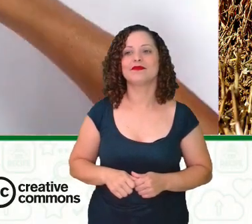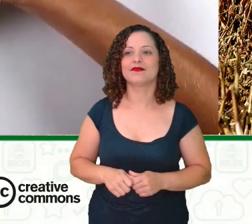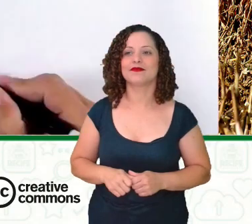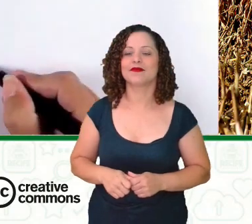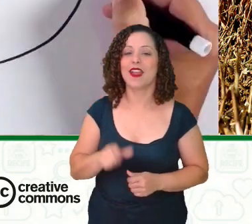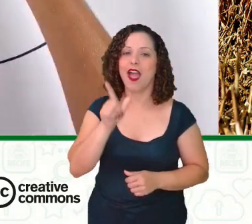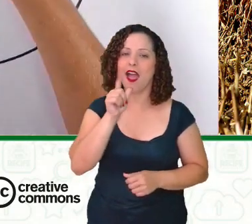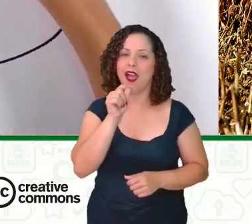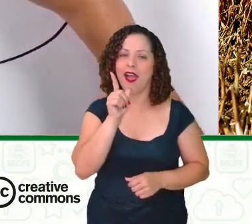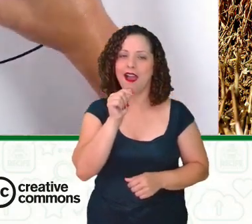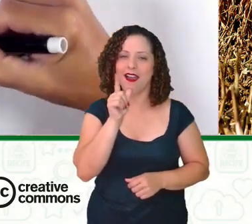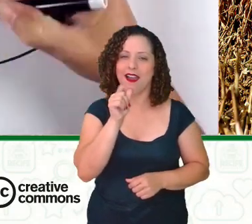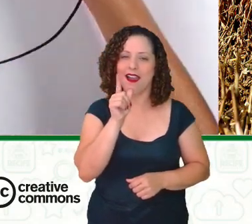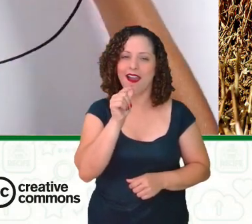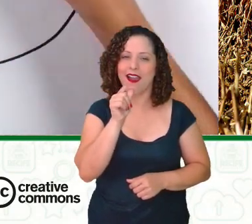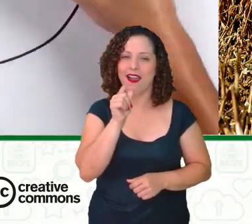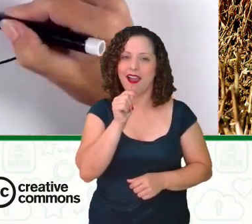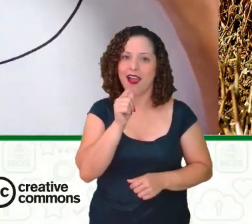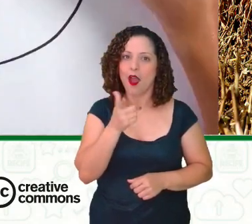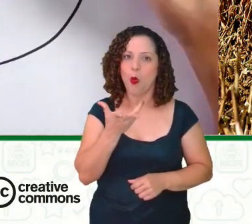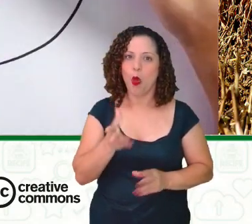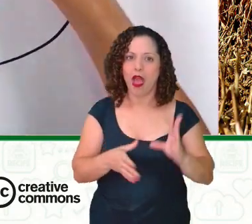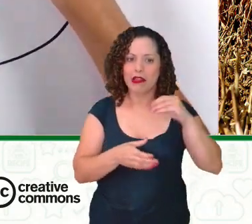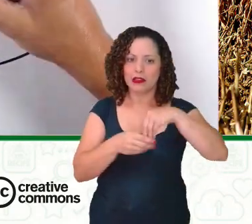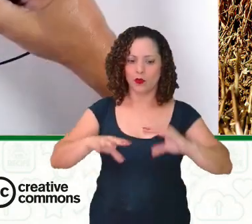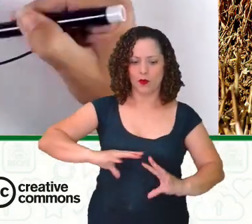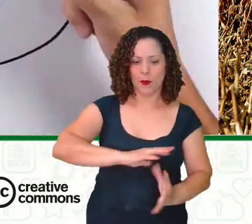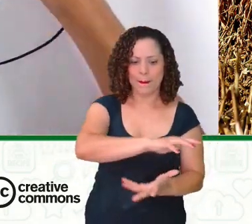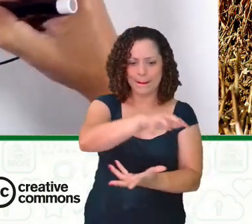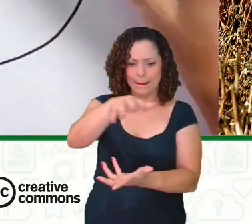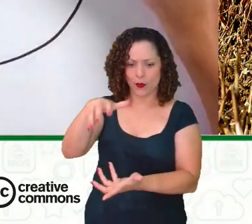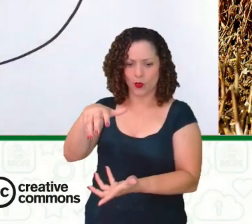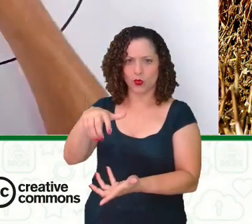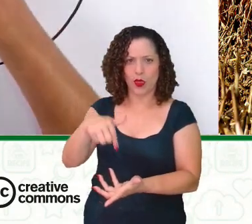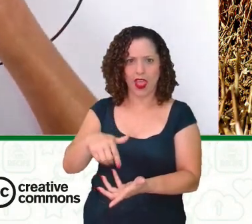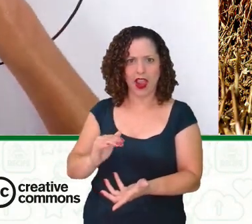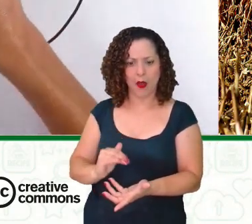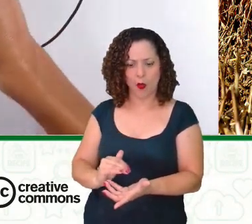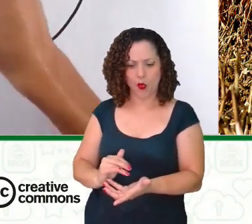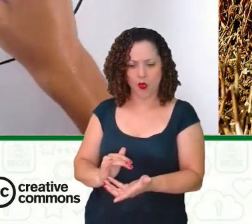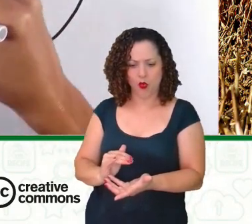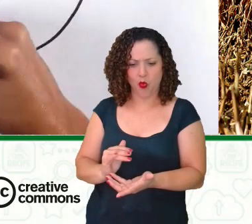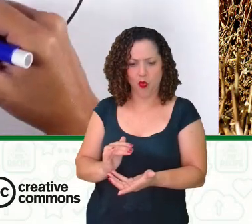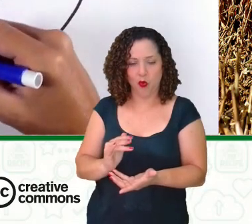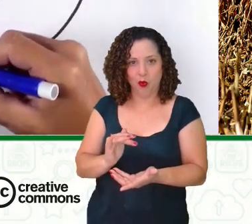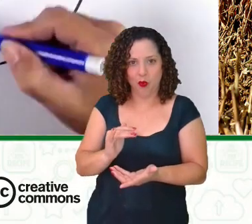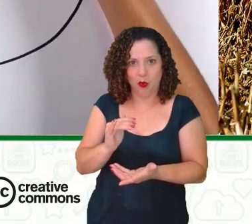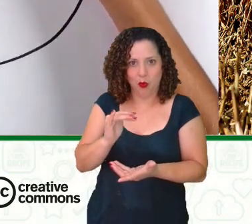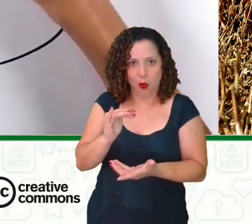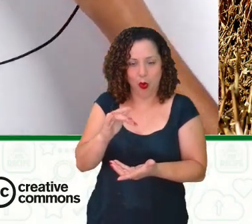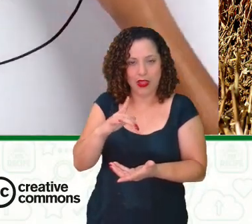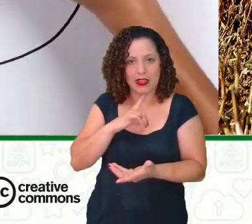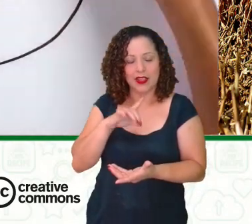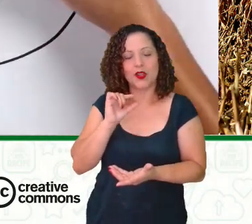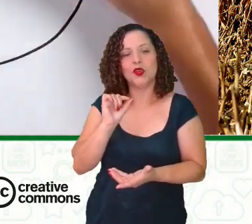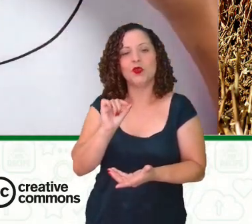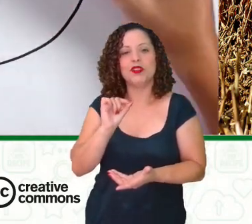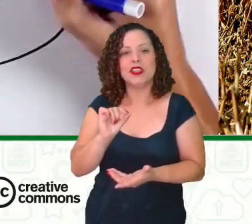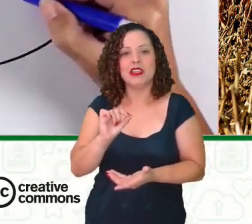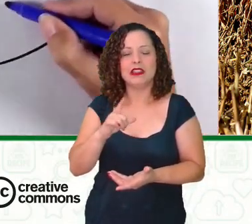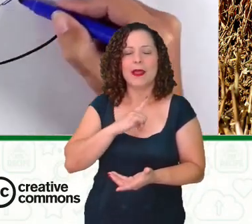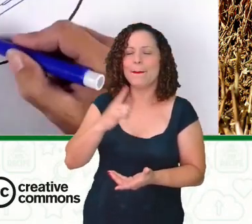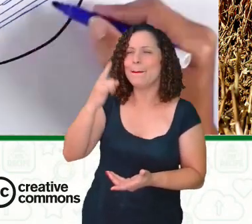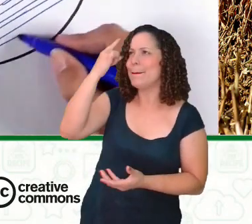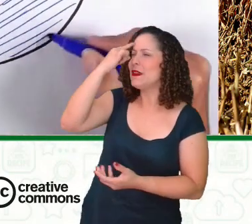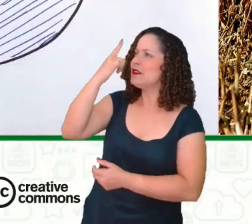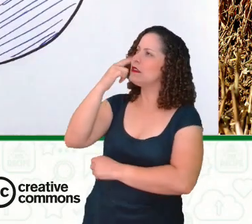A água. Em um planeta com mais de 2/3 de superfície cobertos por ela, temos cada vez mais nos